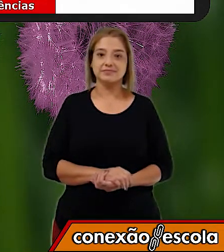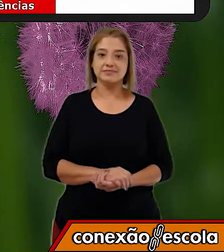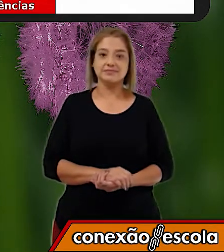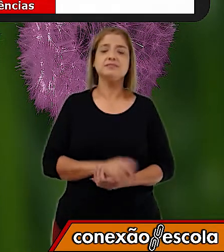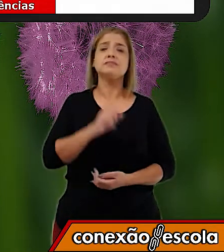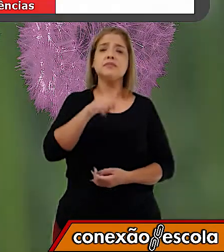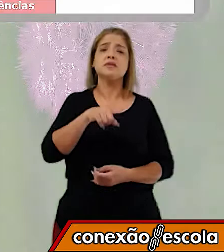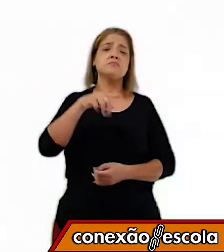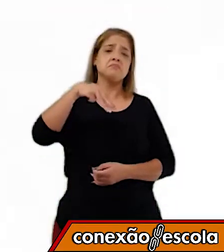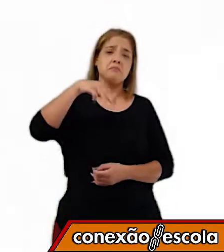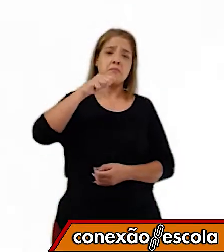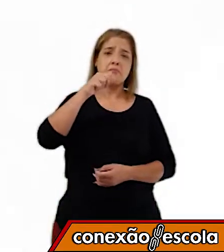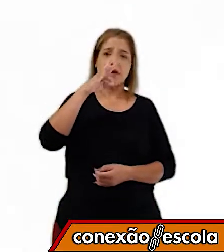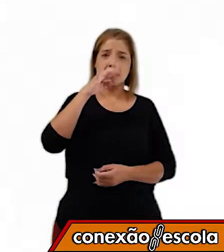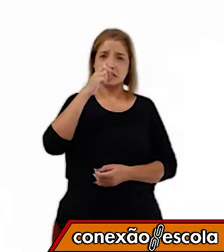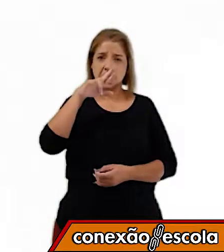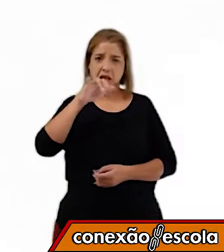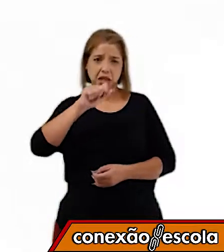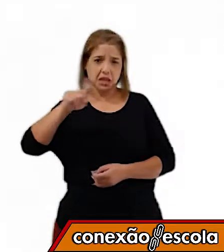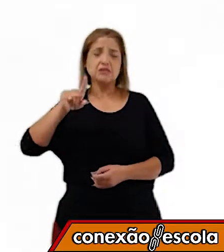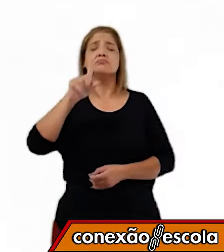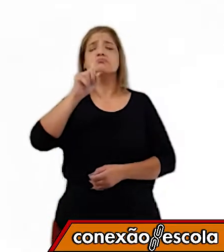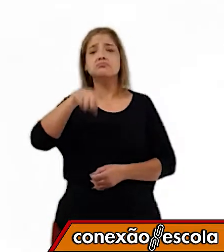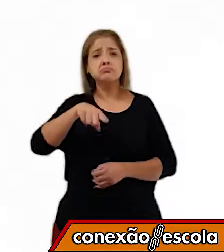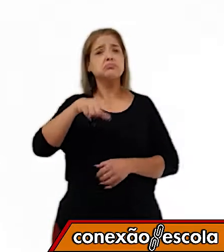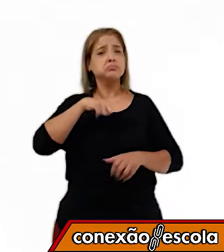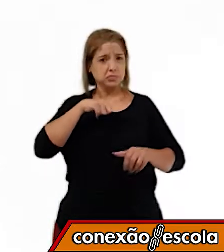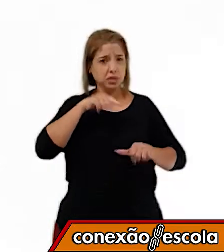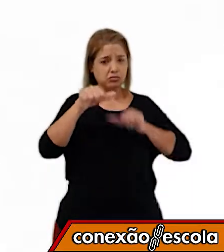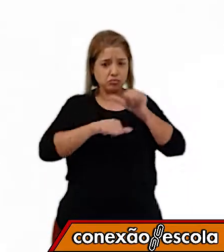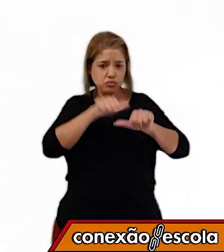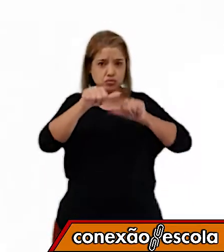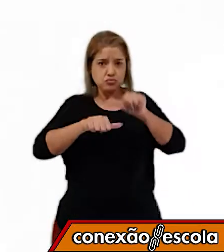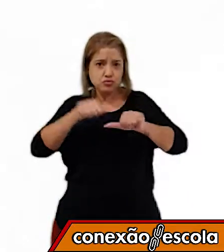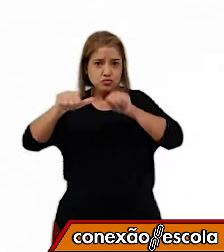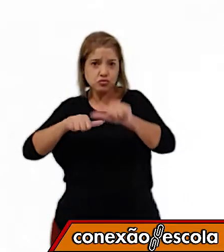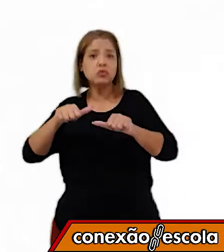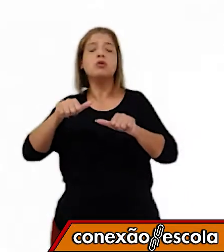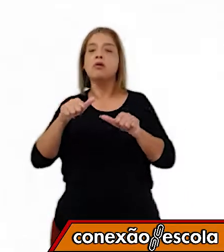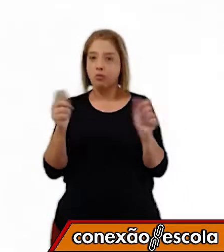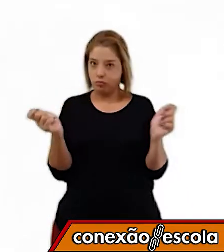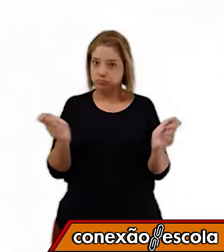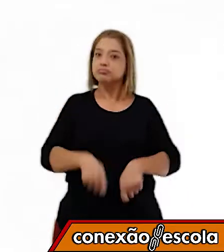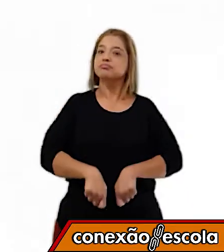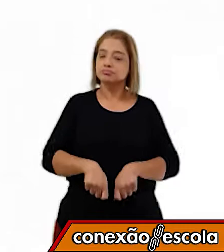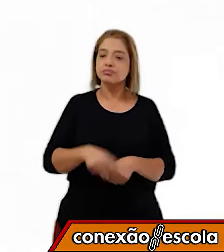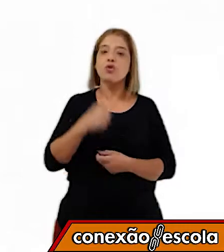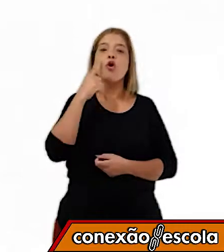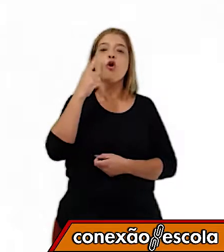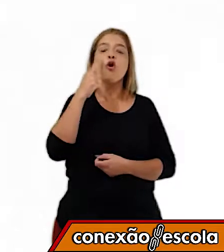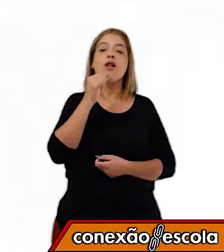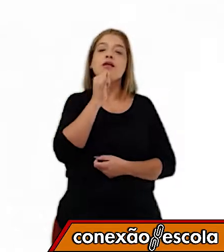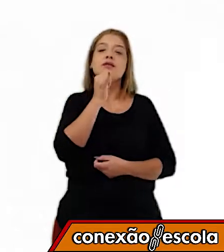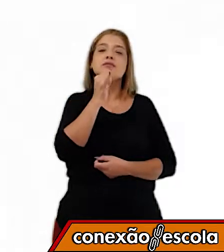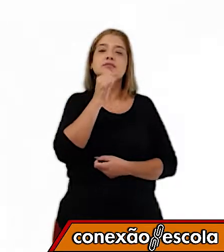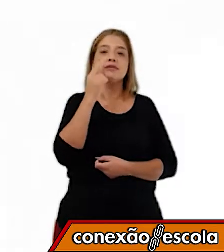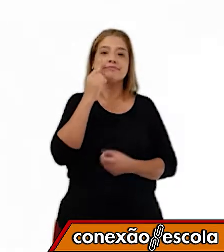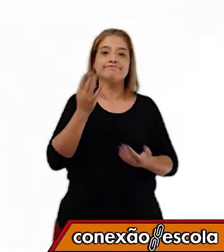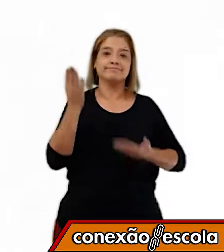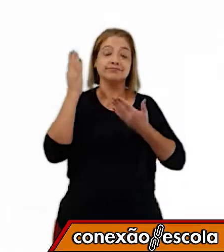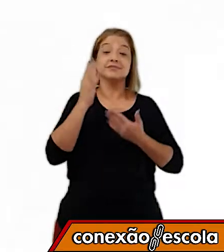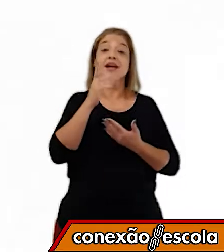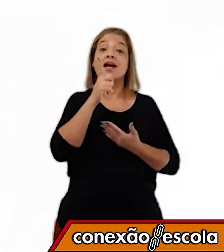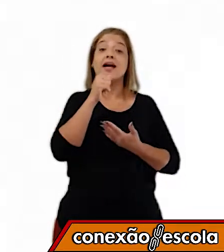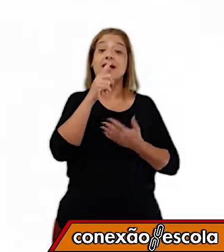As matérias podem mudar de estado, professor? Sim, elas podem. Veja aí no exemplo da